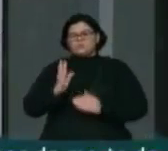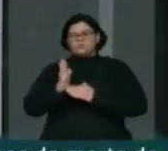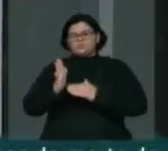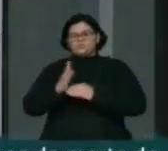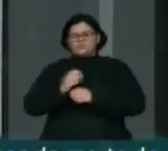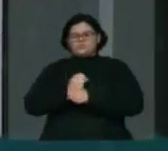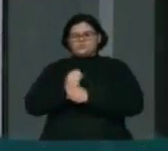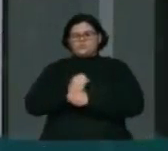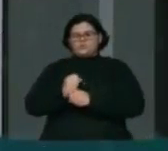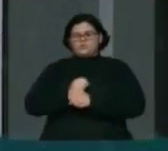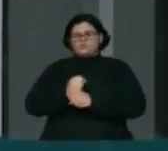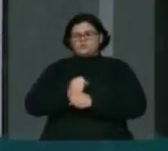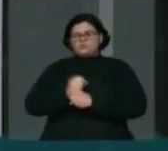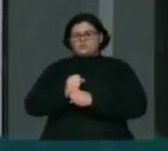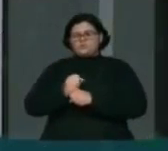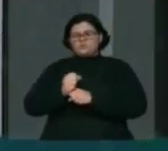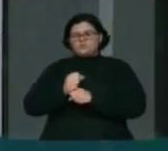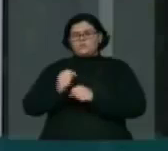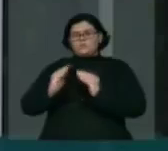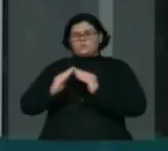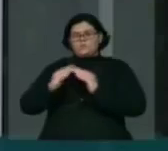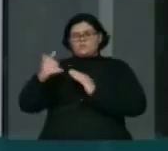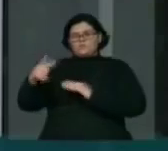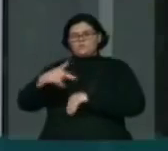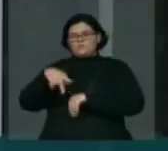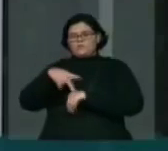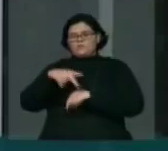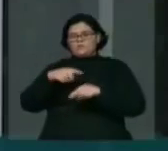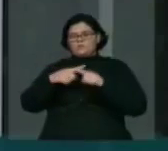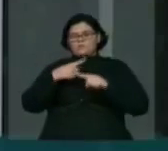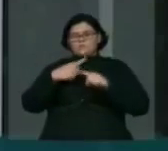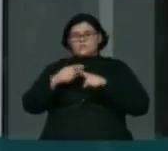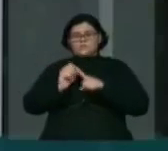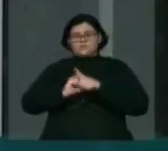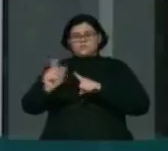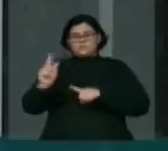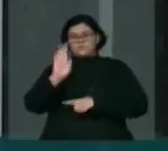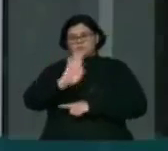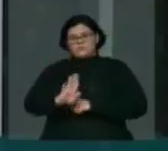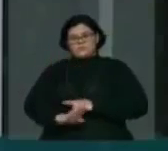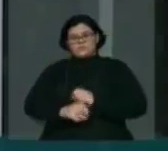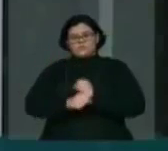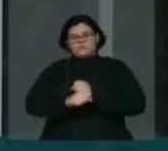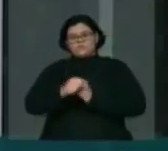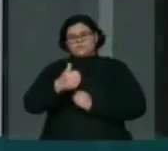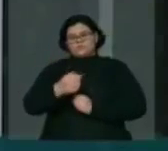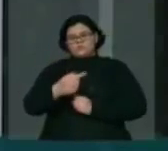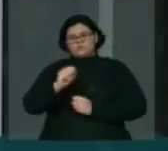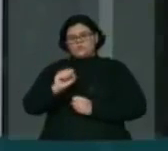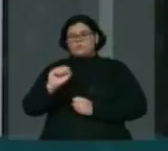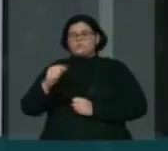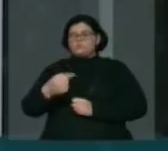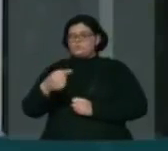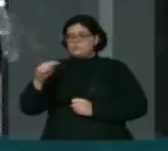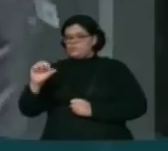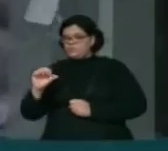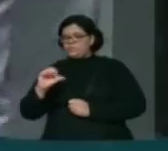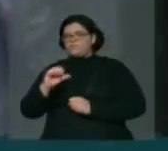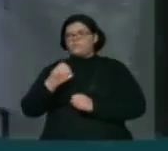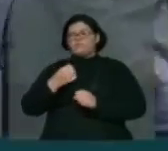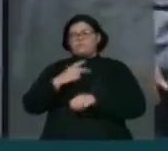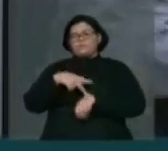de exílio, 78 e 79, em Portugal.